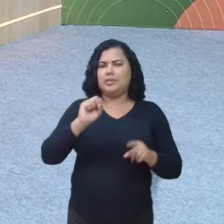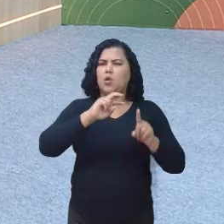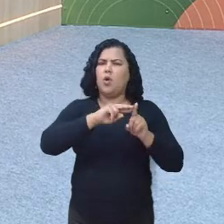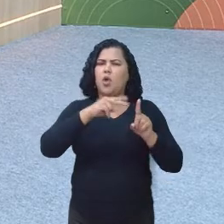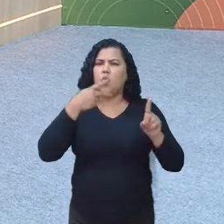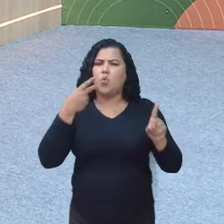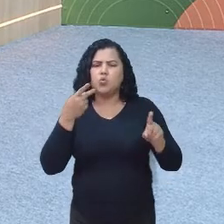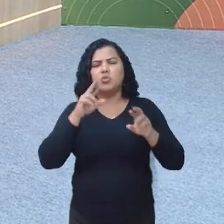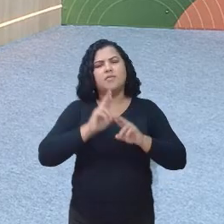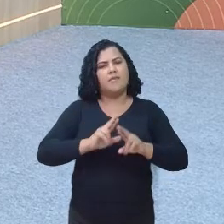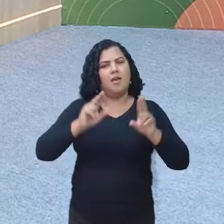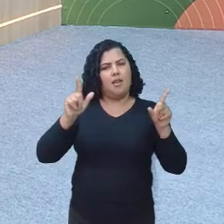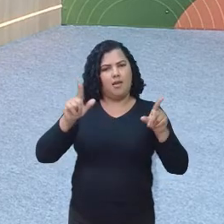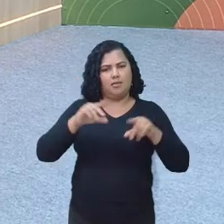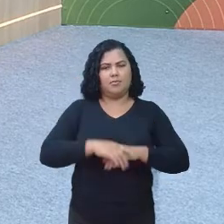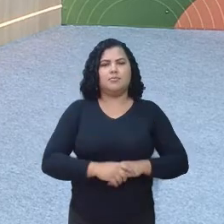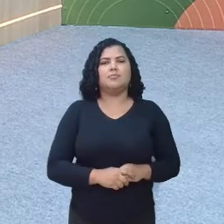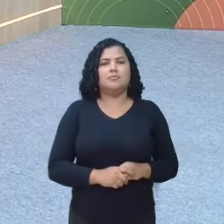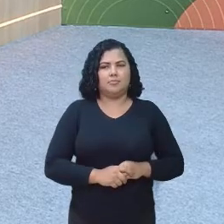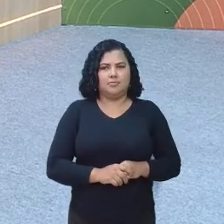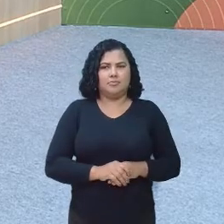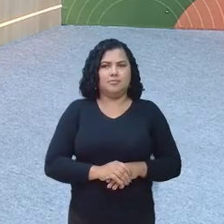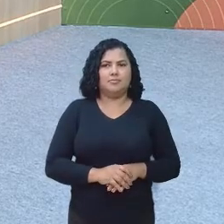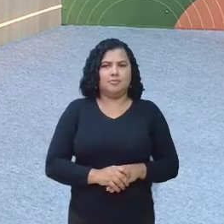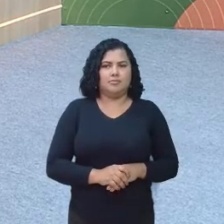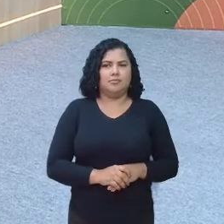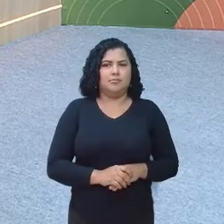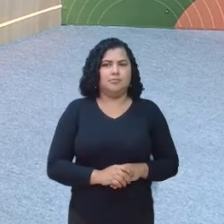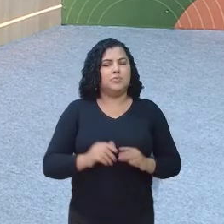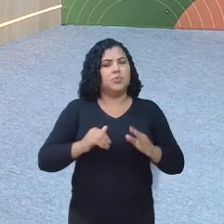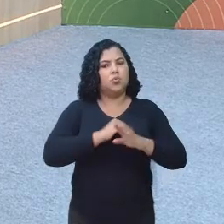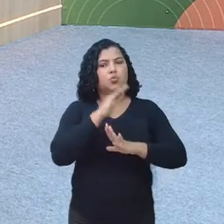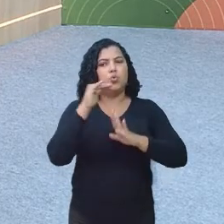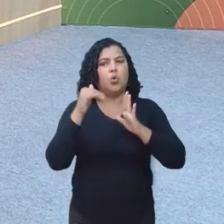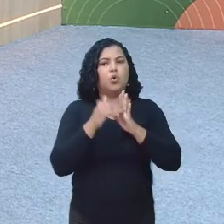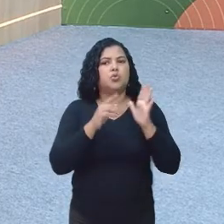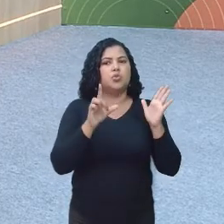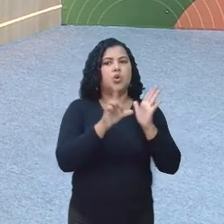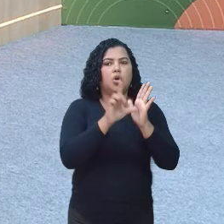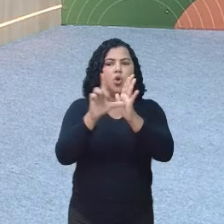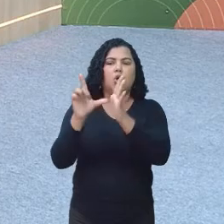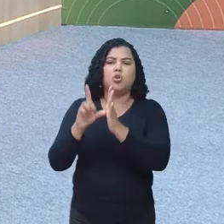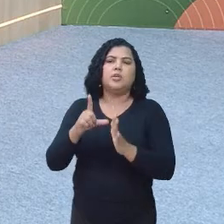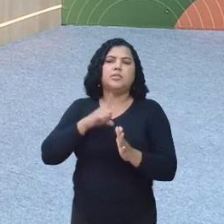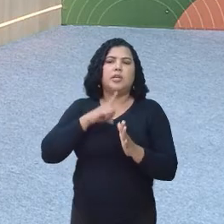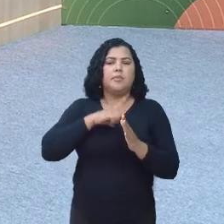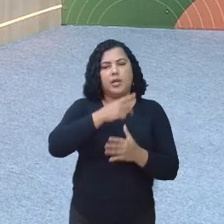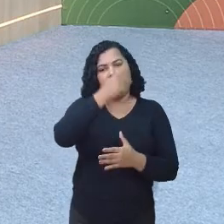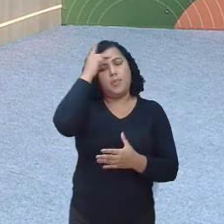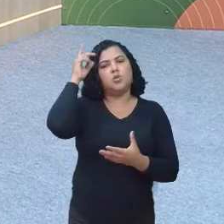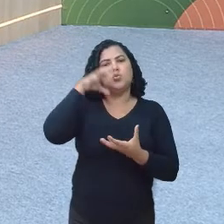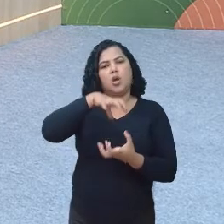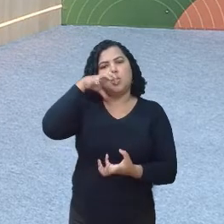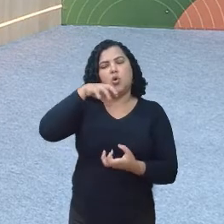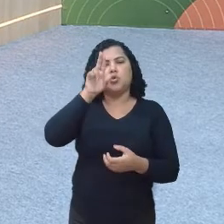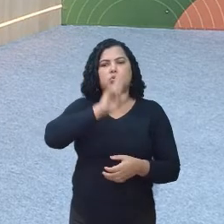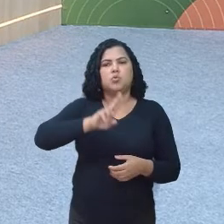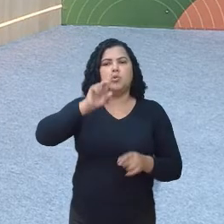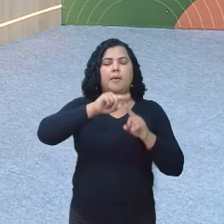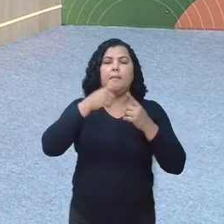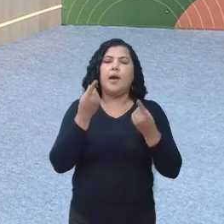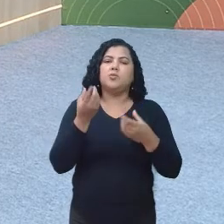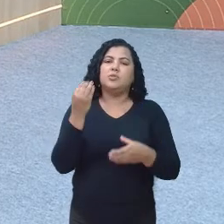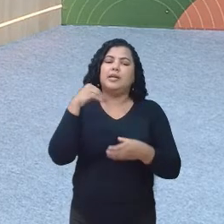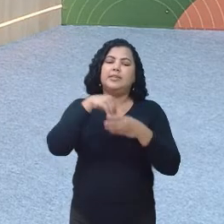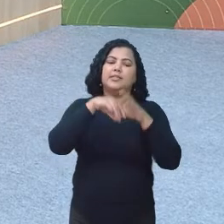recurso diferenciado, uma cidade fabricada. Então, todos esses estabelecimentos existem para que os idosos utilizem, mas eles não fazem parte da